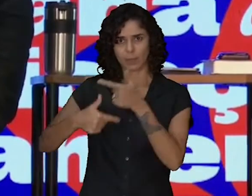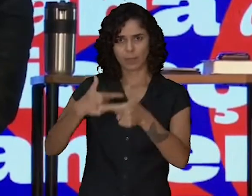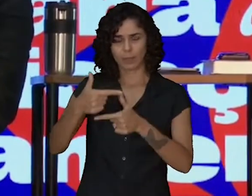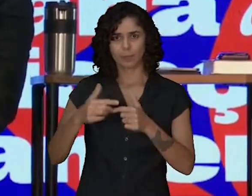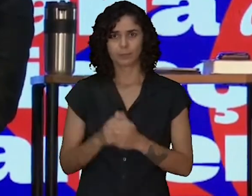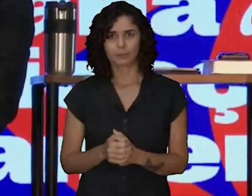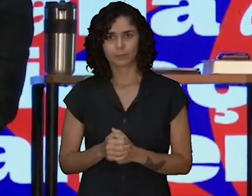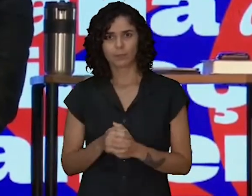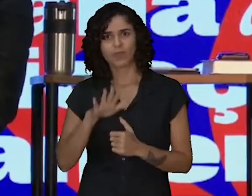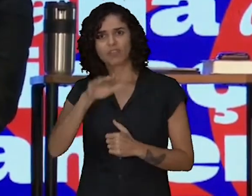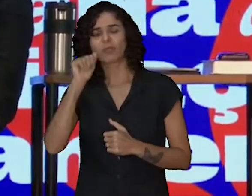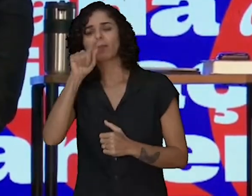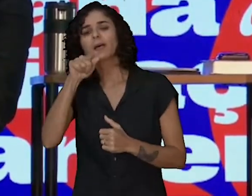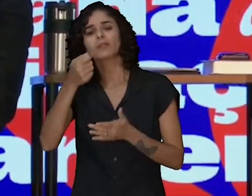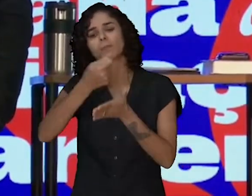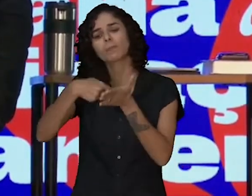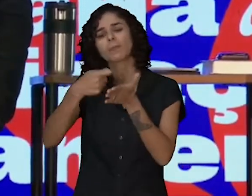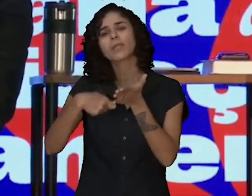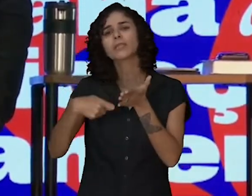ser um compositor.